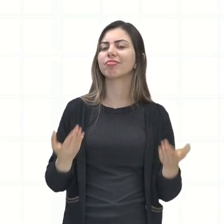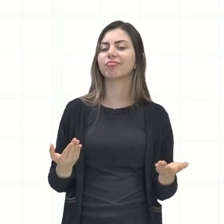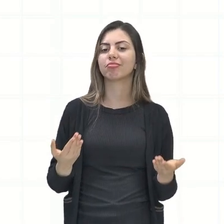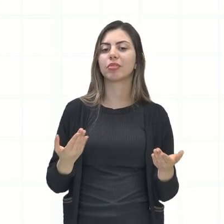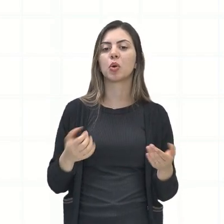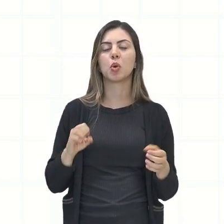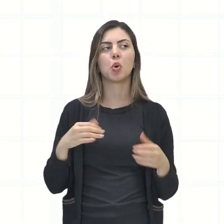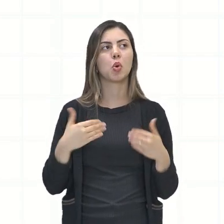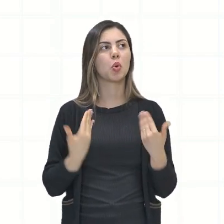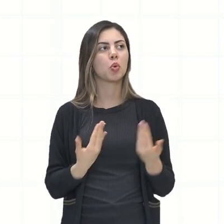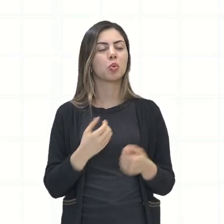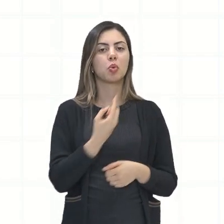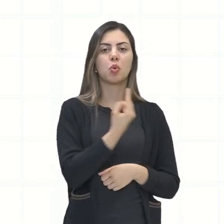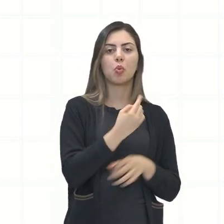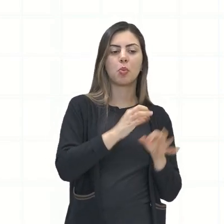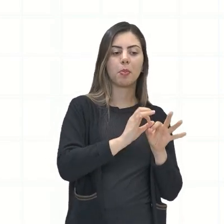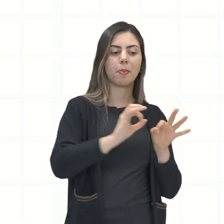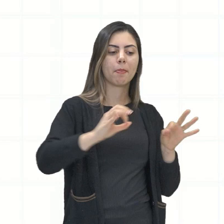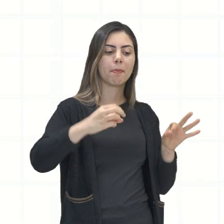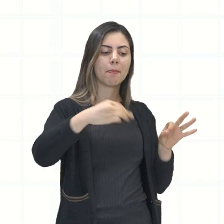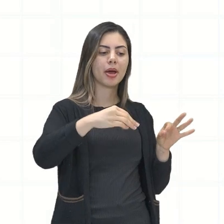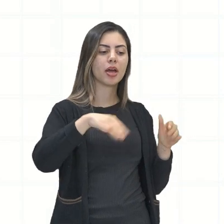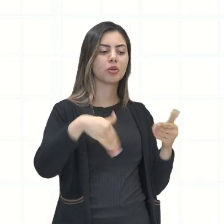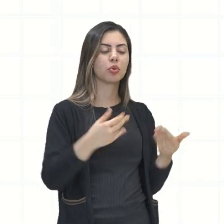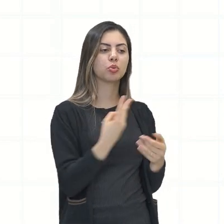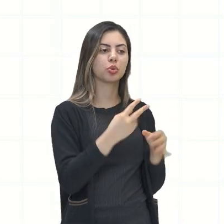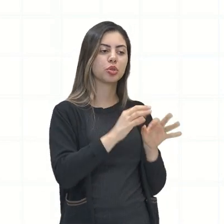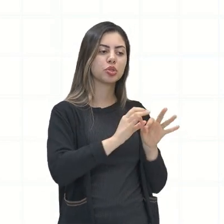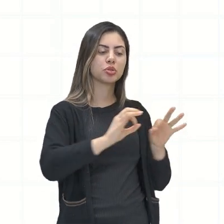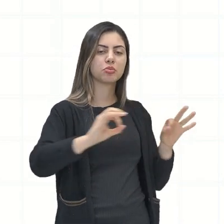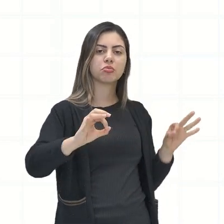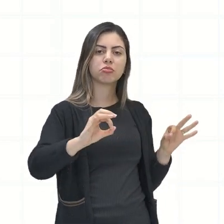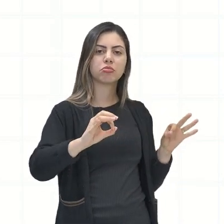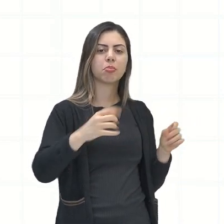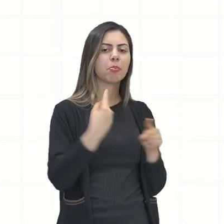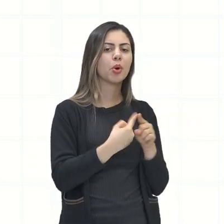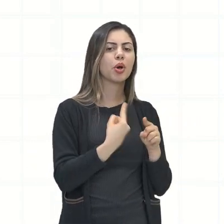então 2 metros? Por que faz 1,52?